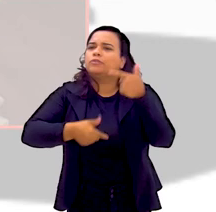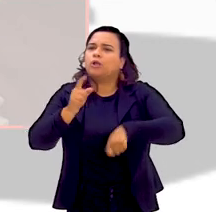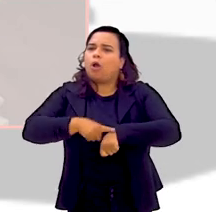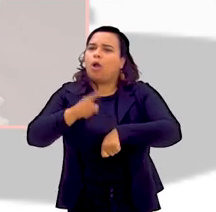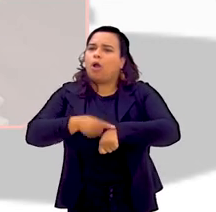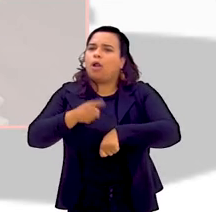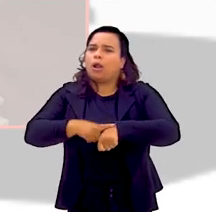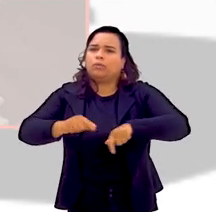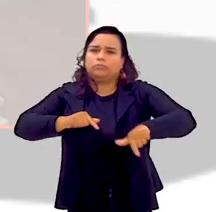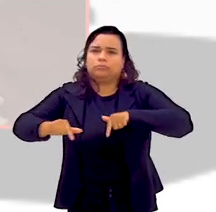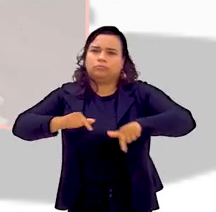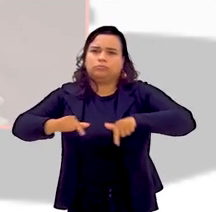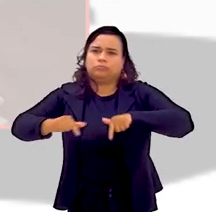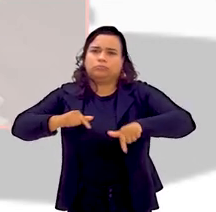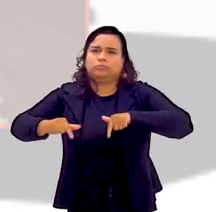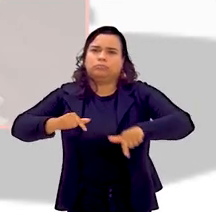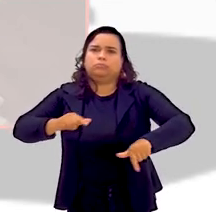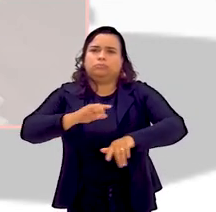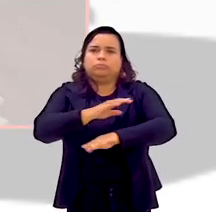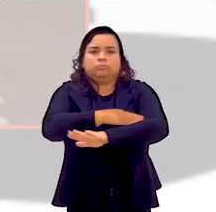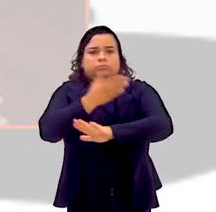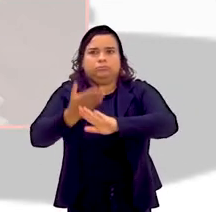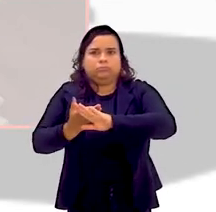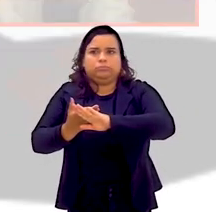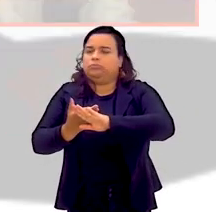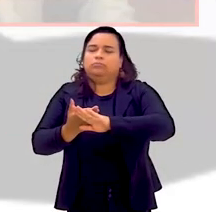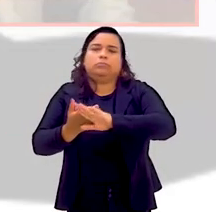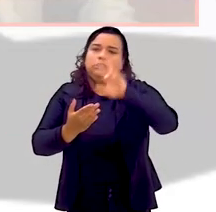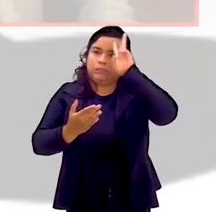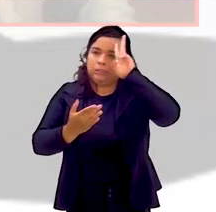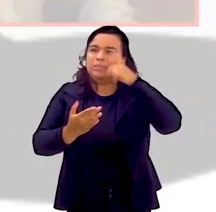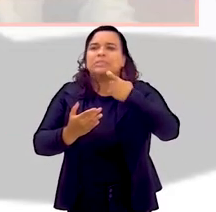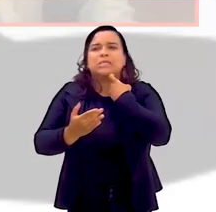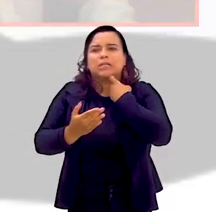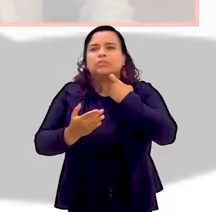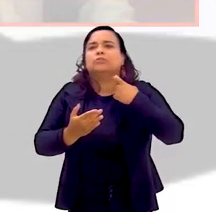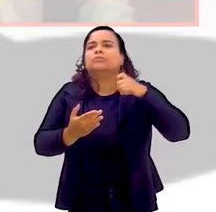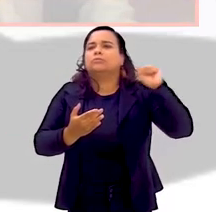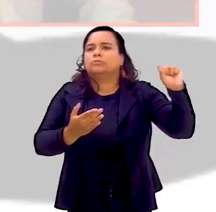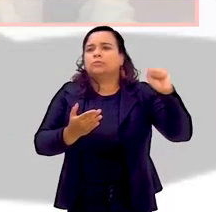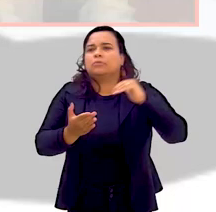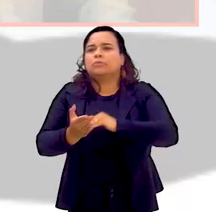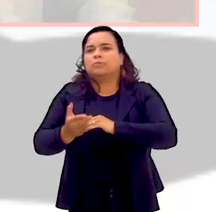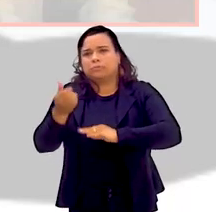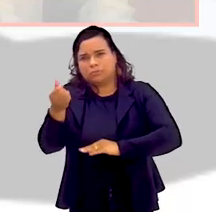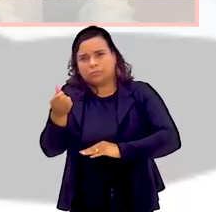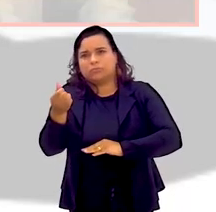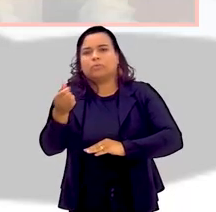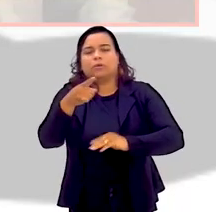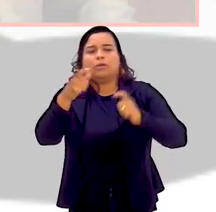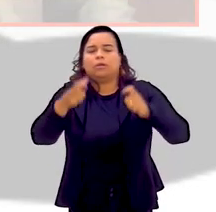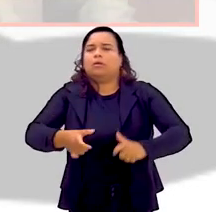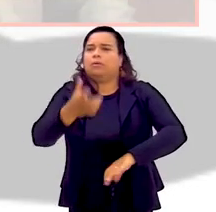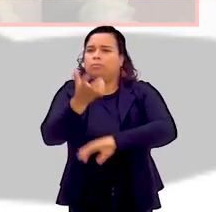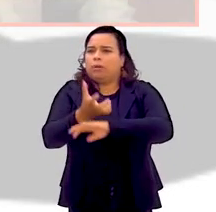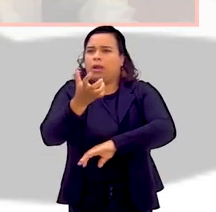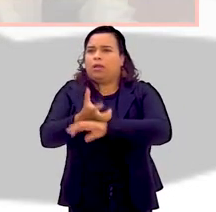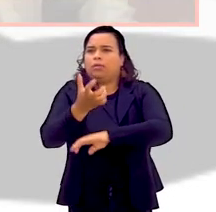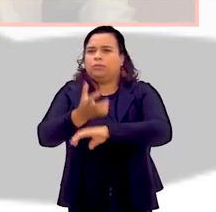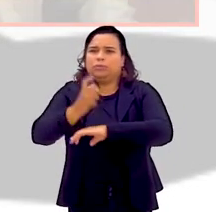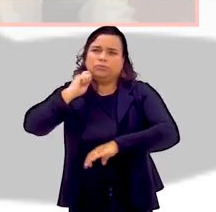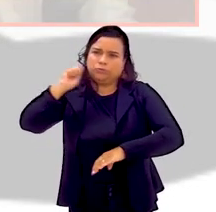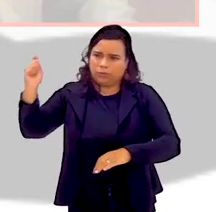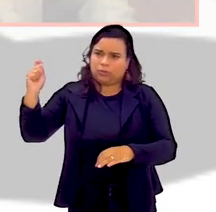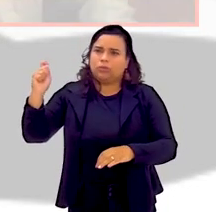horário comercial, de segunda a sexta, ali na Praça Tiradentes, plenamente identificável ali,